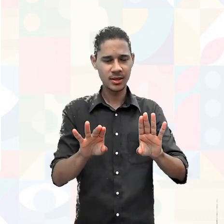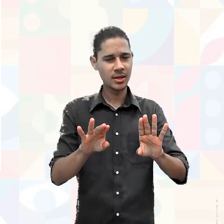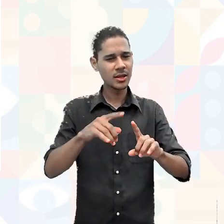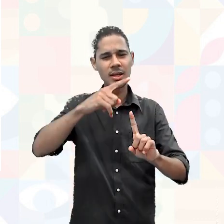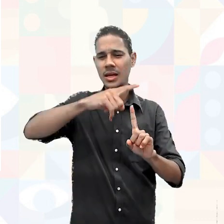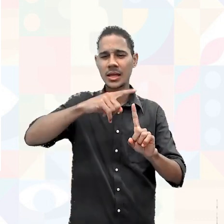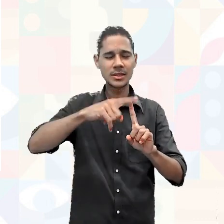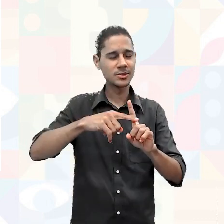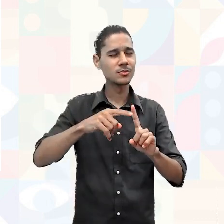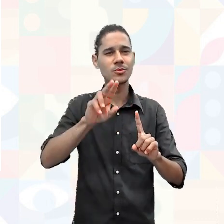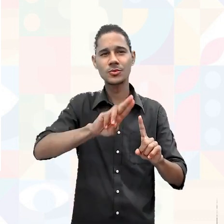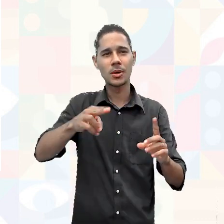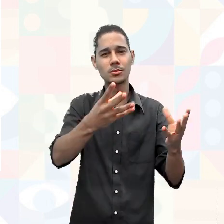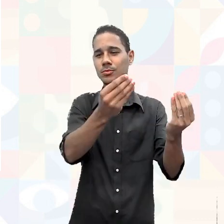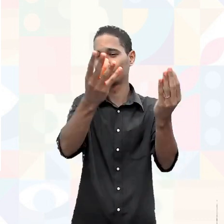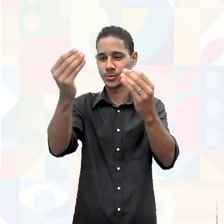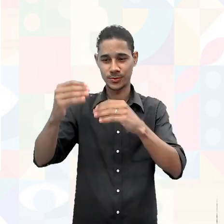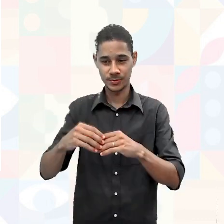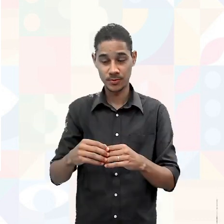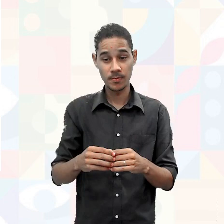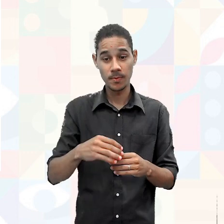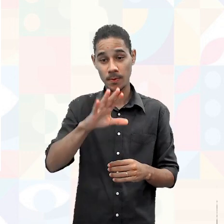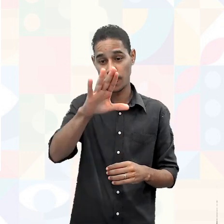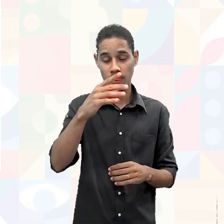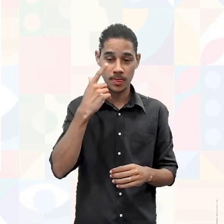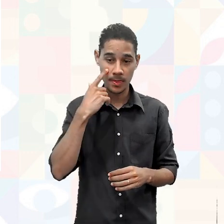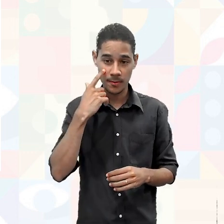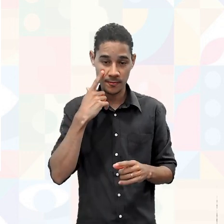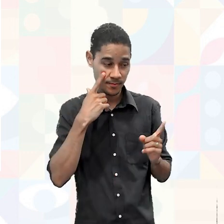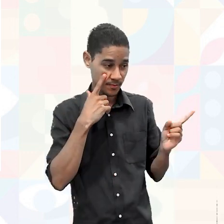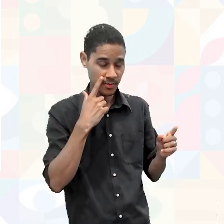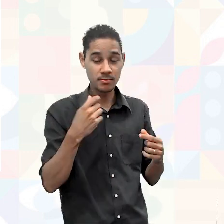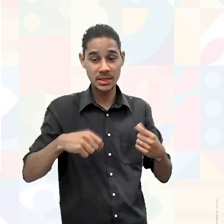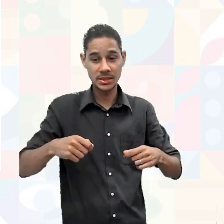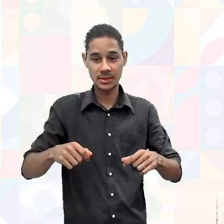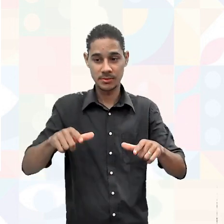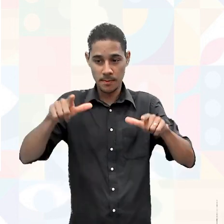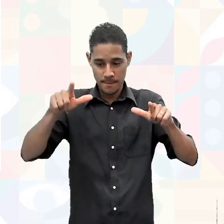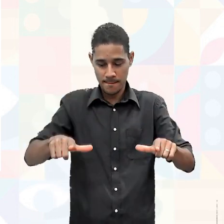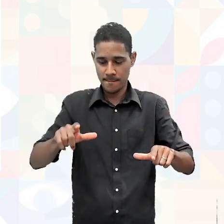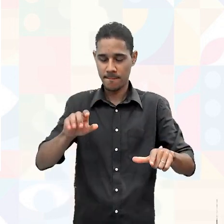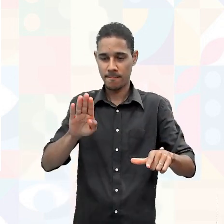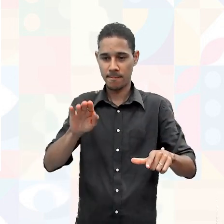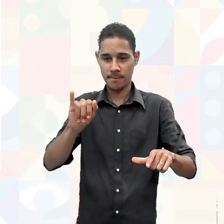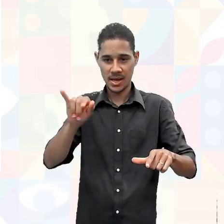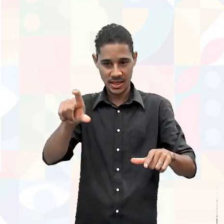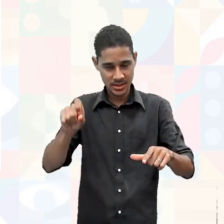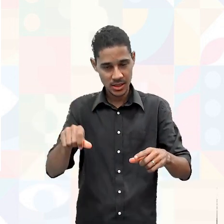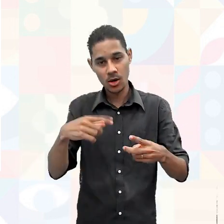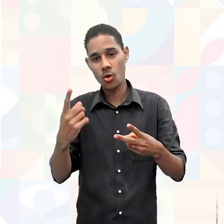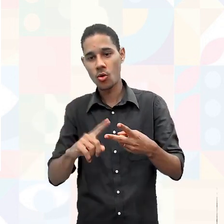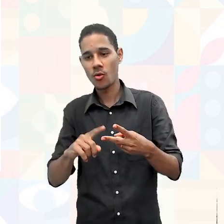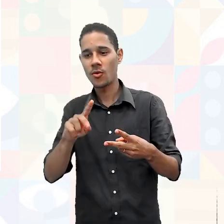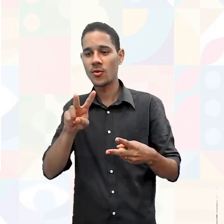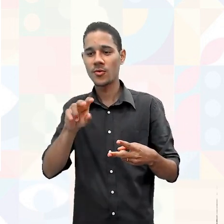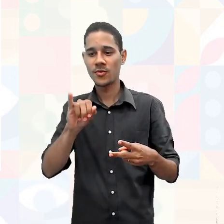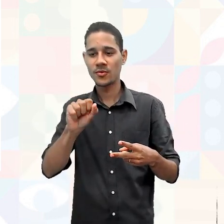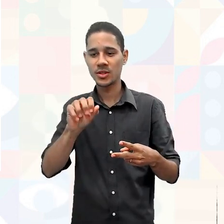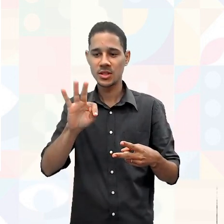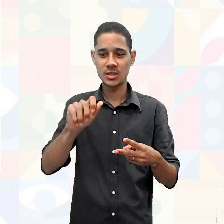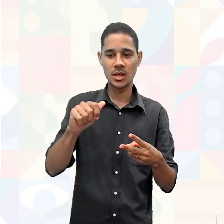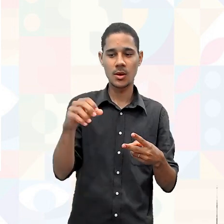de portas, mas sempre com a representação de planta baixa, vista ou elevação e o corte, tá